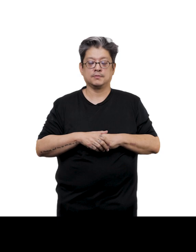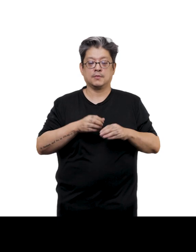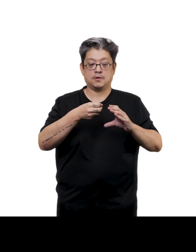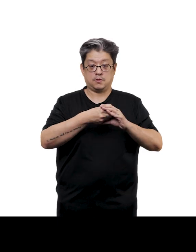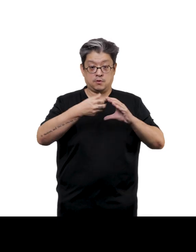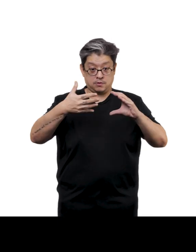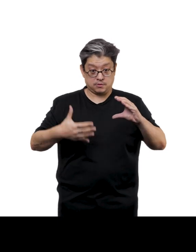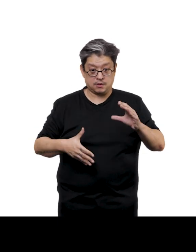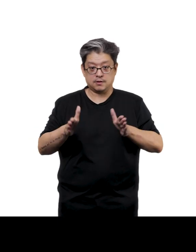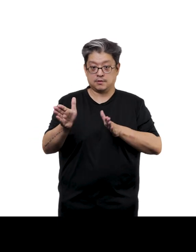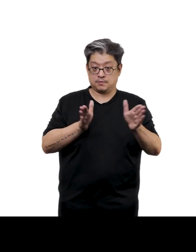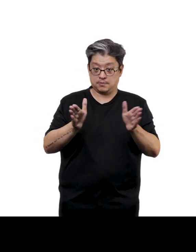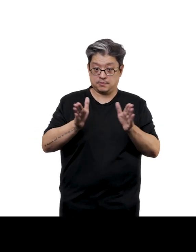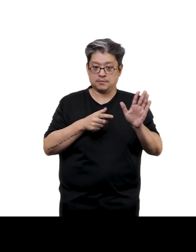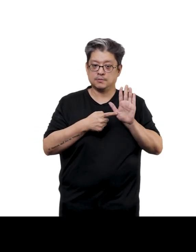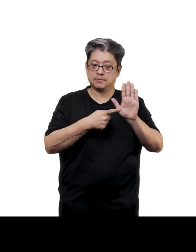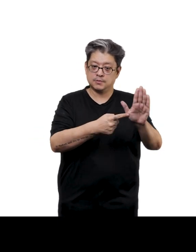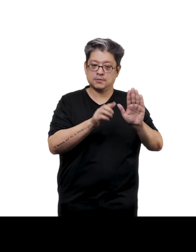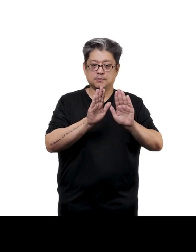sociais. Aproveite!